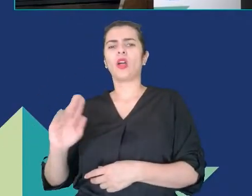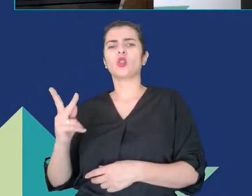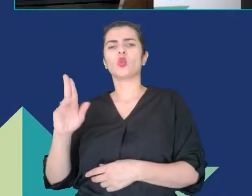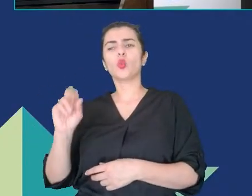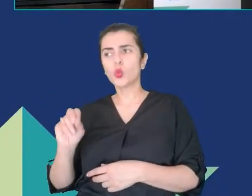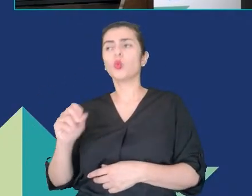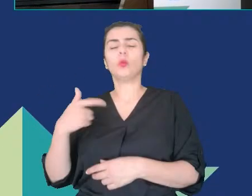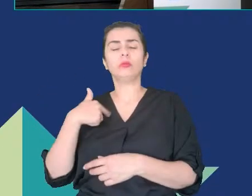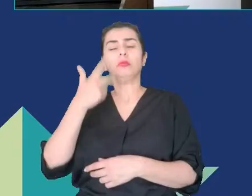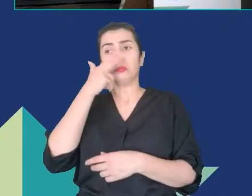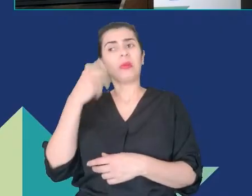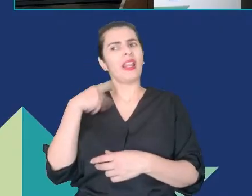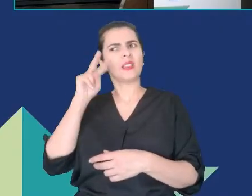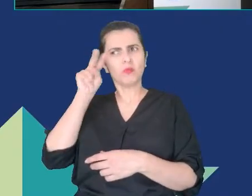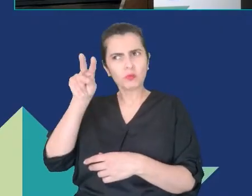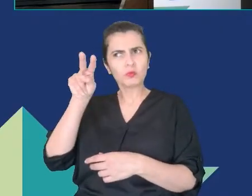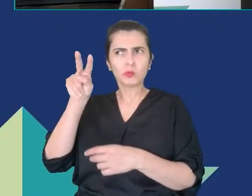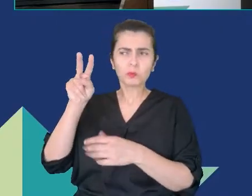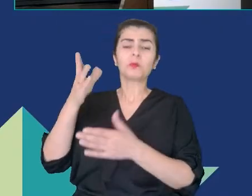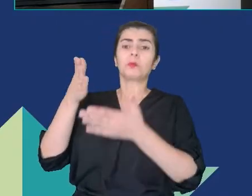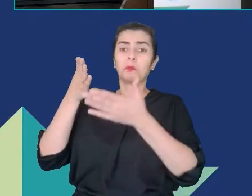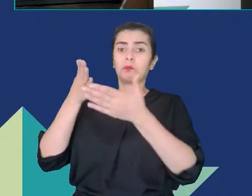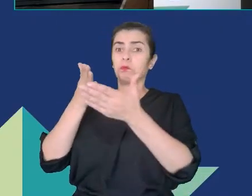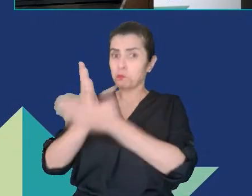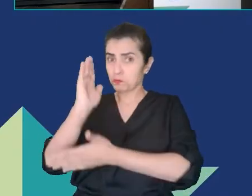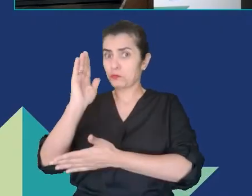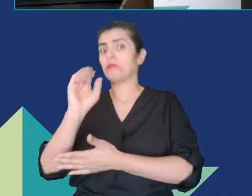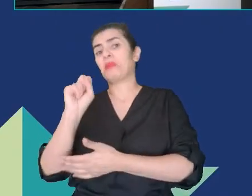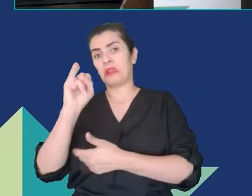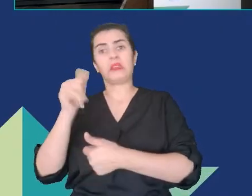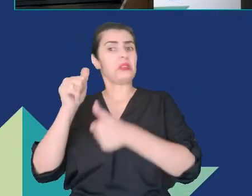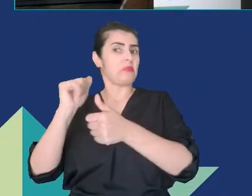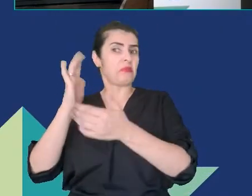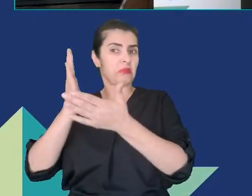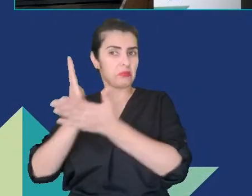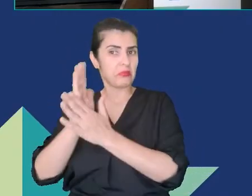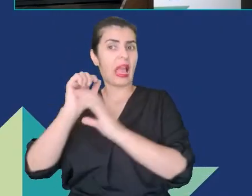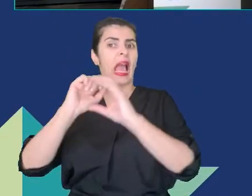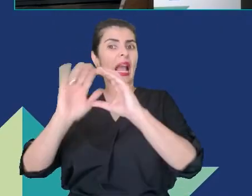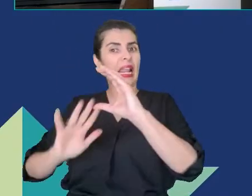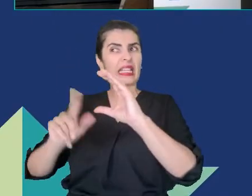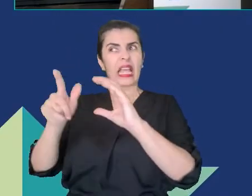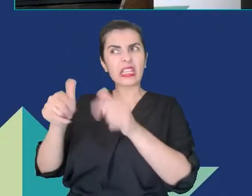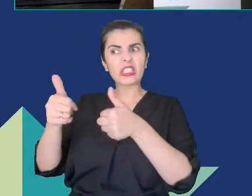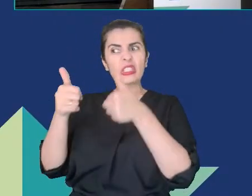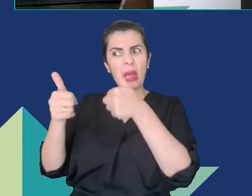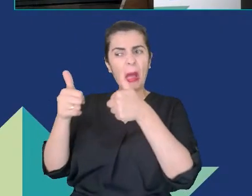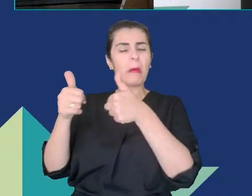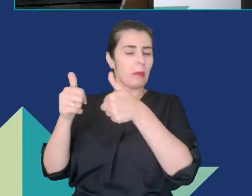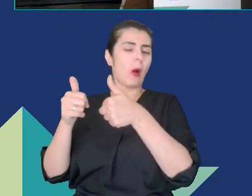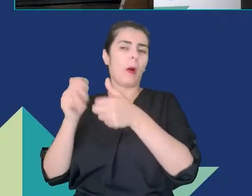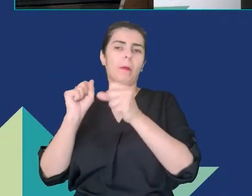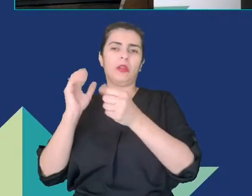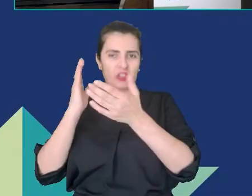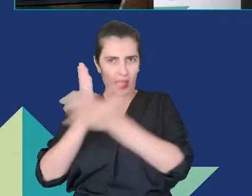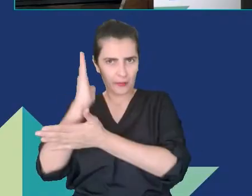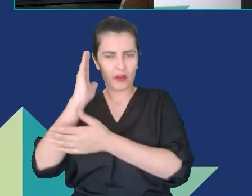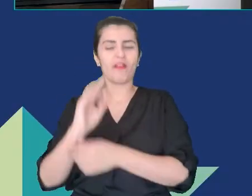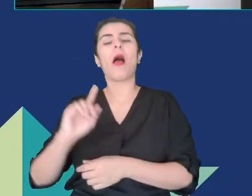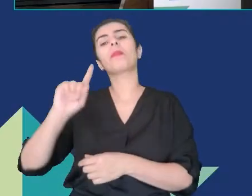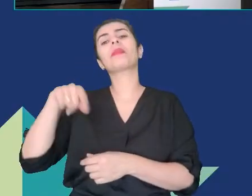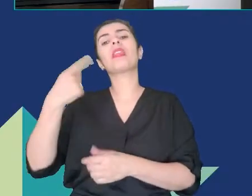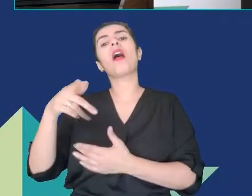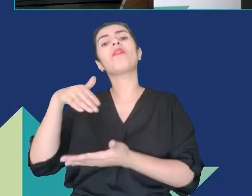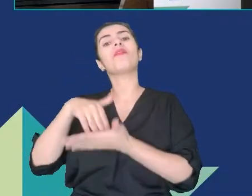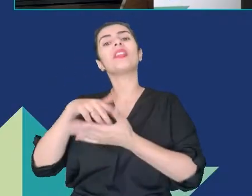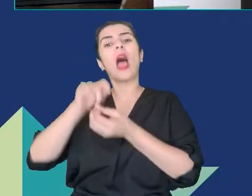ter uma melhoria ali daquela característica do material. E, finalmente, uma aprovação da compactação,